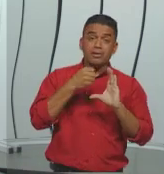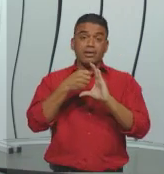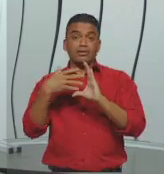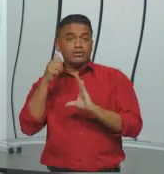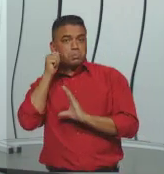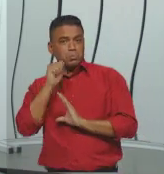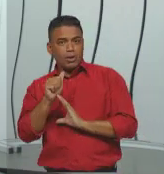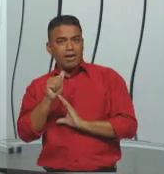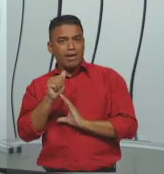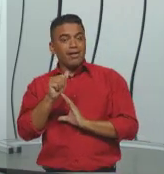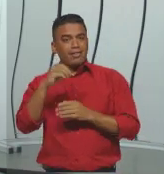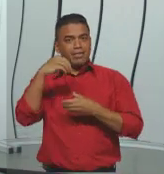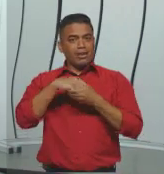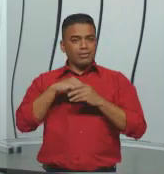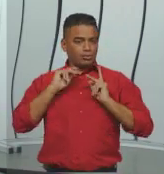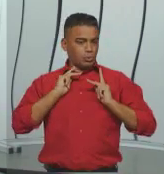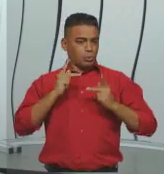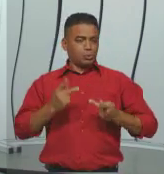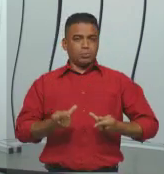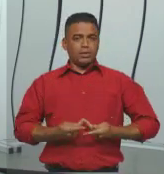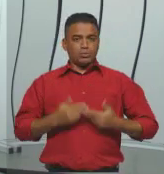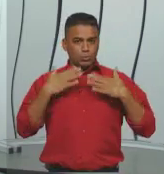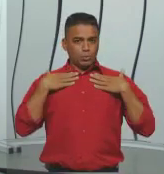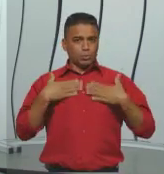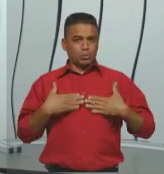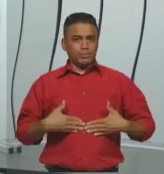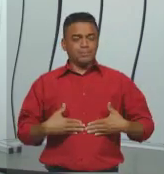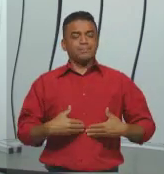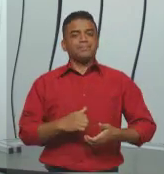dos seres humanos.